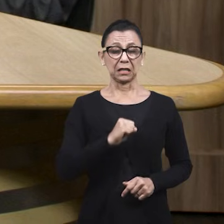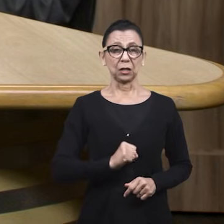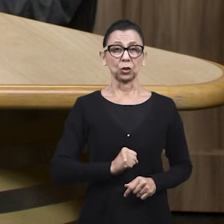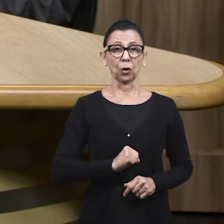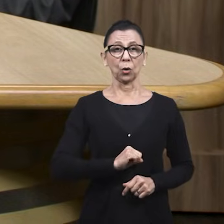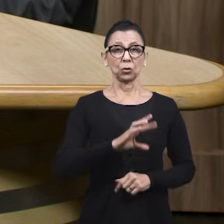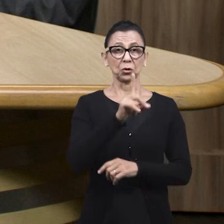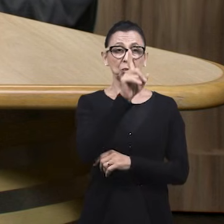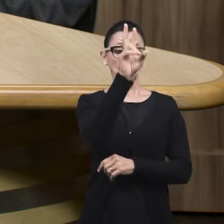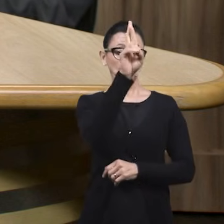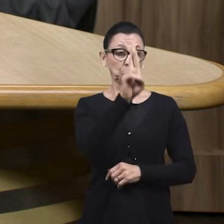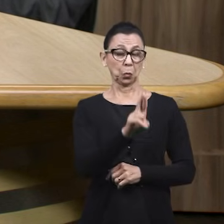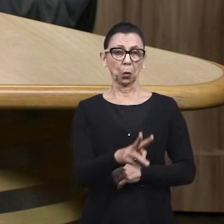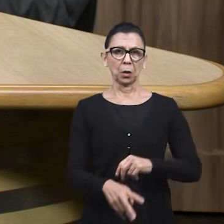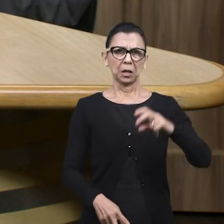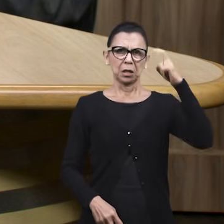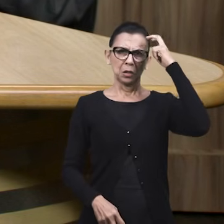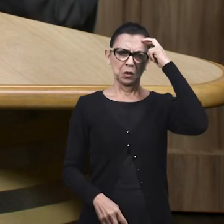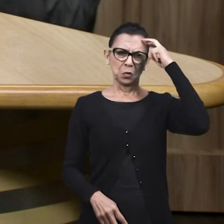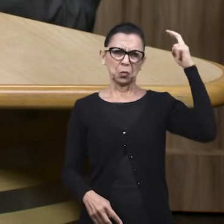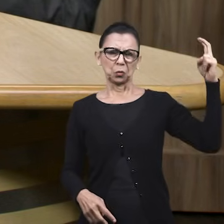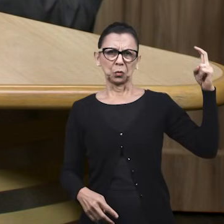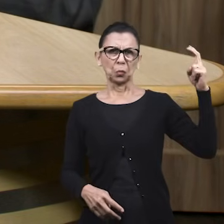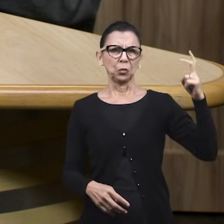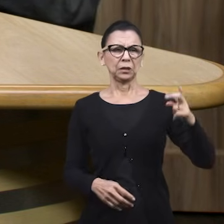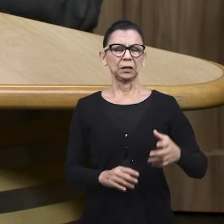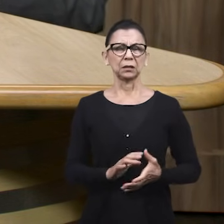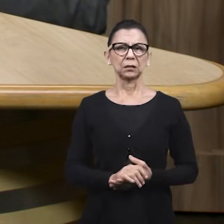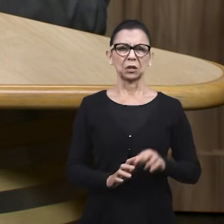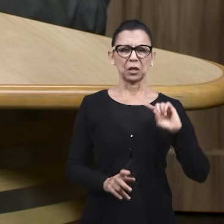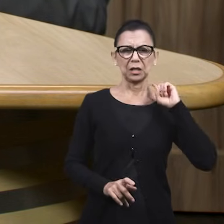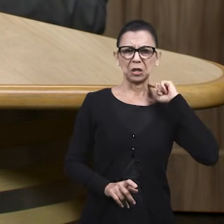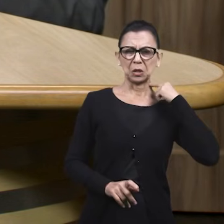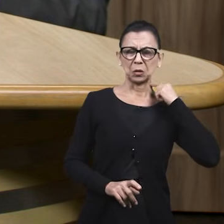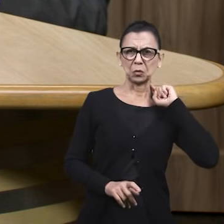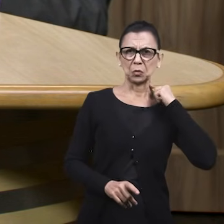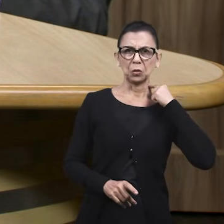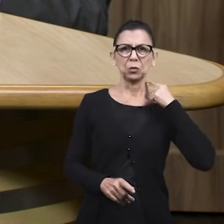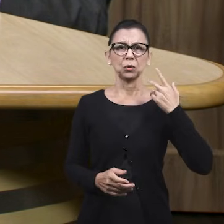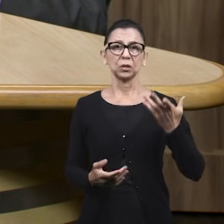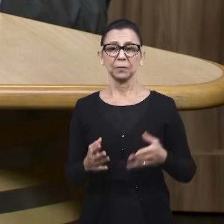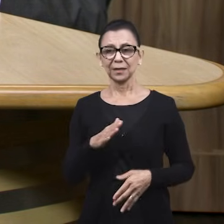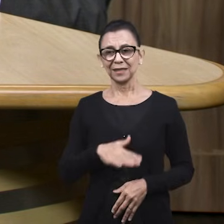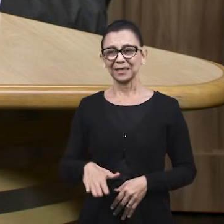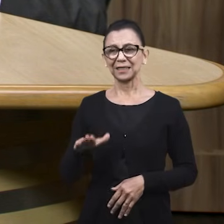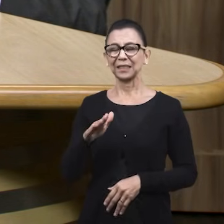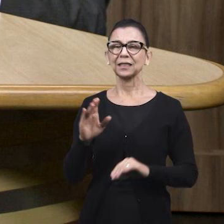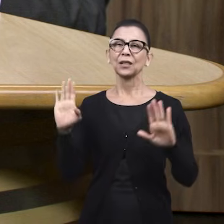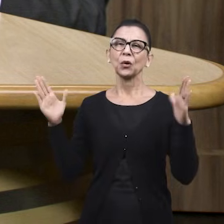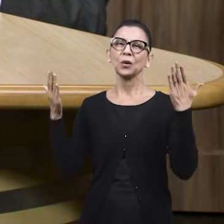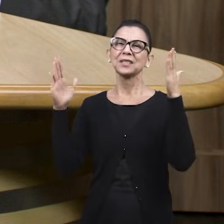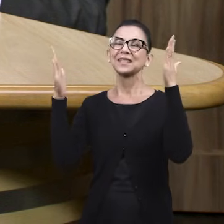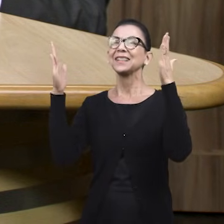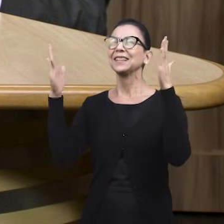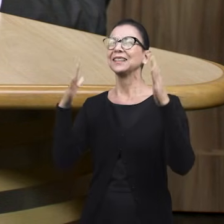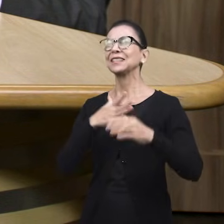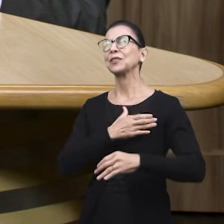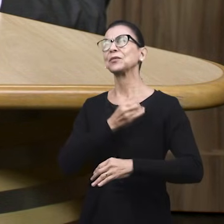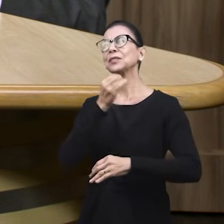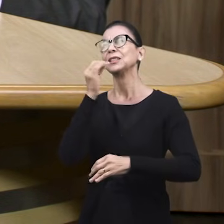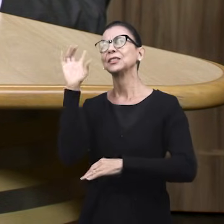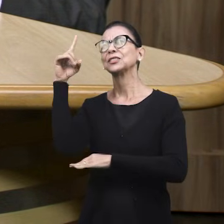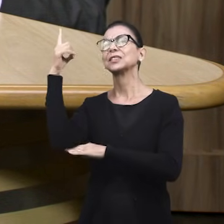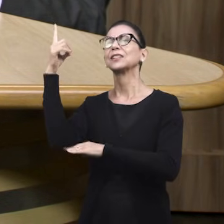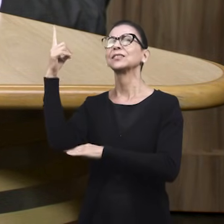mundo, então eles não tinham. E as crianças que não tinham nada disso, com um coração puro, Hosana, o filho de Davi, louvado